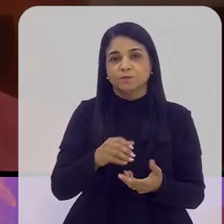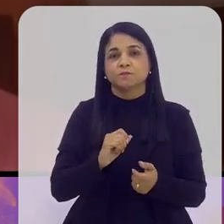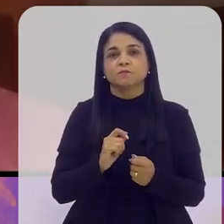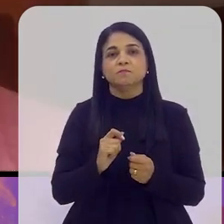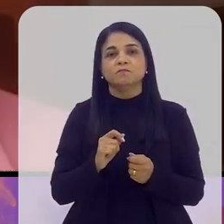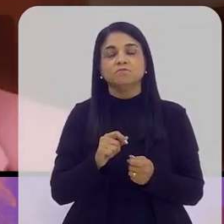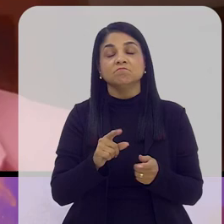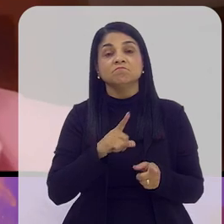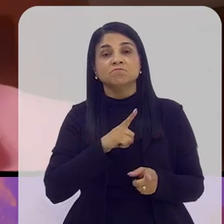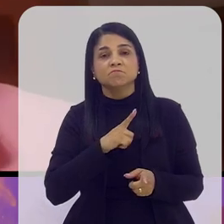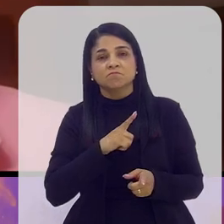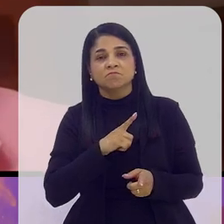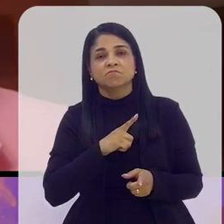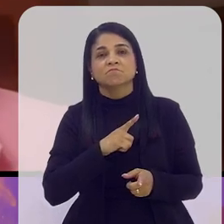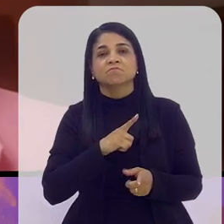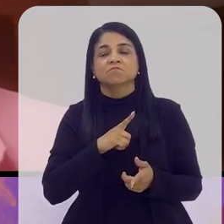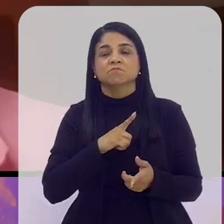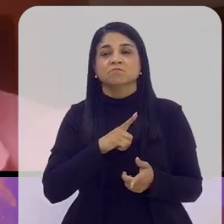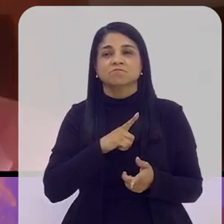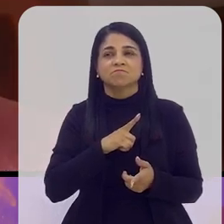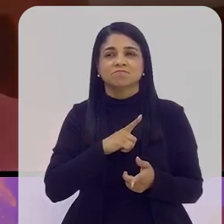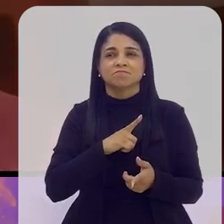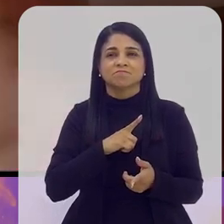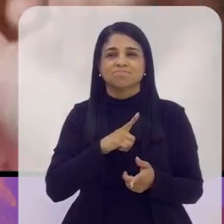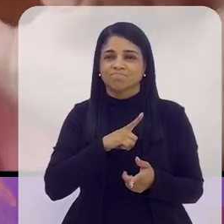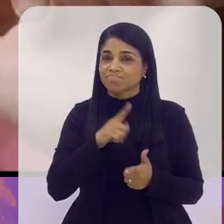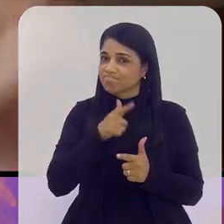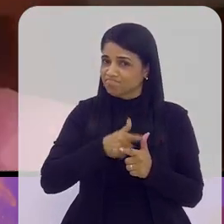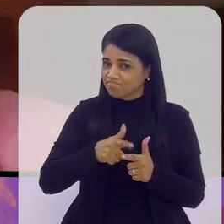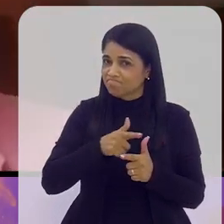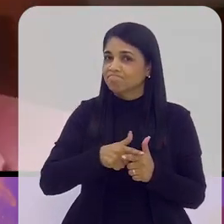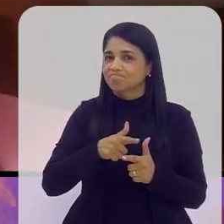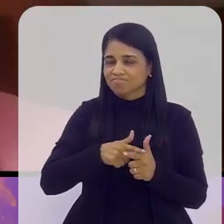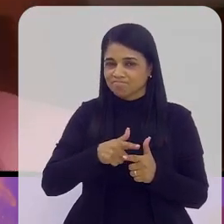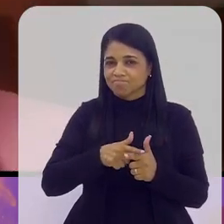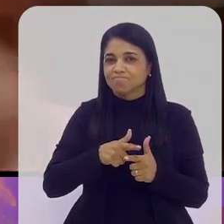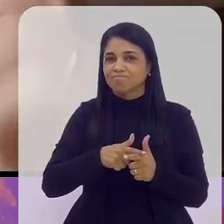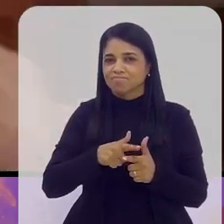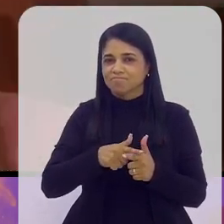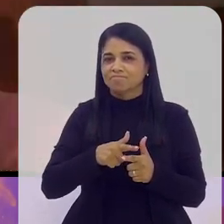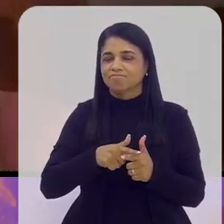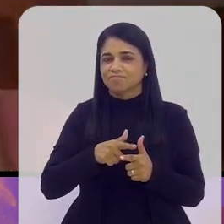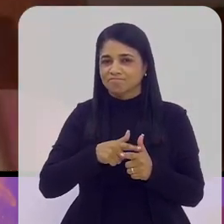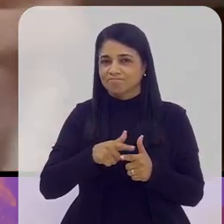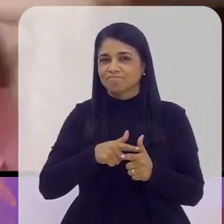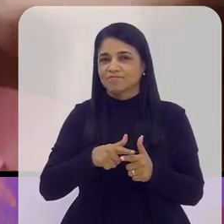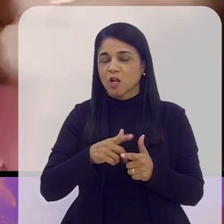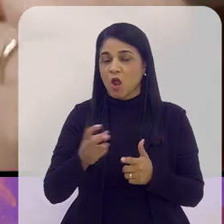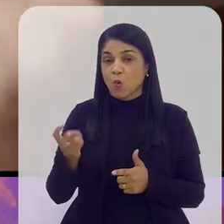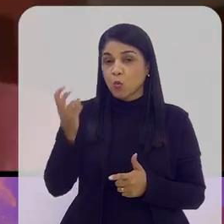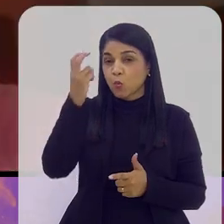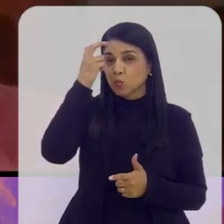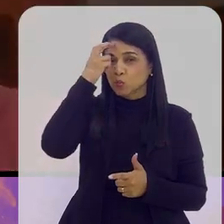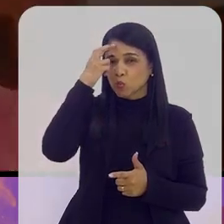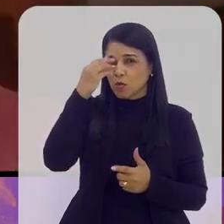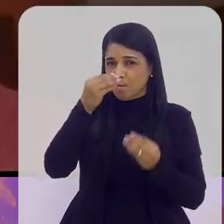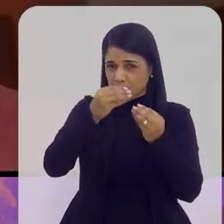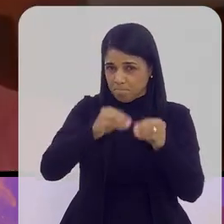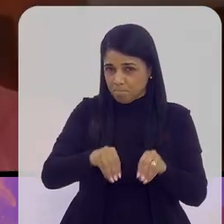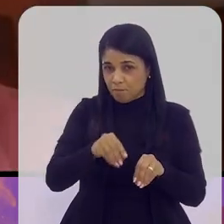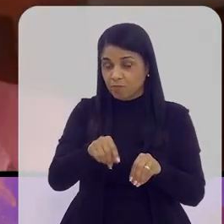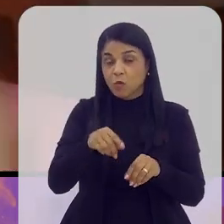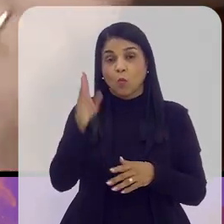já há algum tempo. Mas nós temos um hiato, e esse hiato ele fere muito a nossa